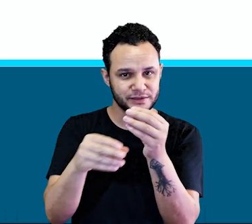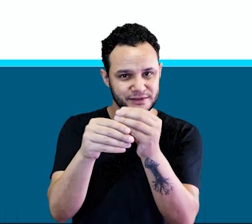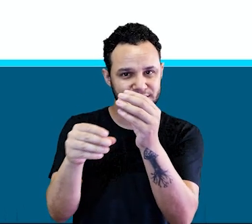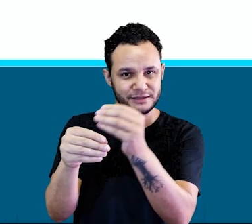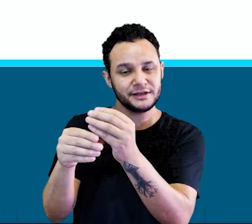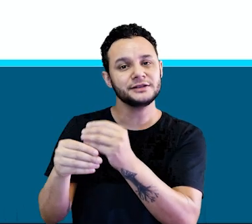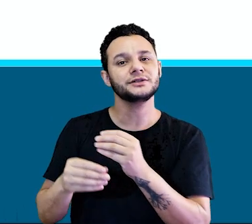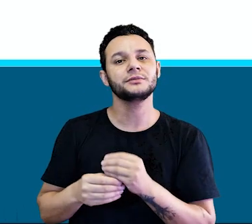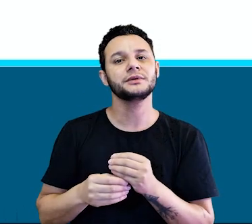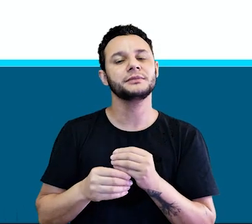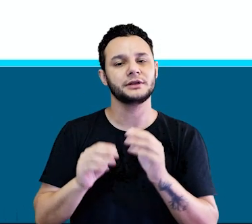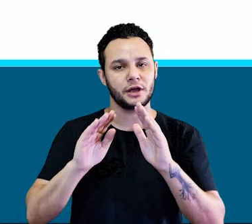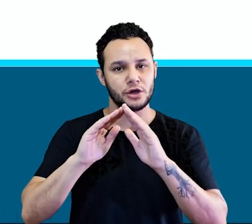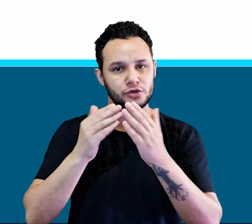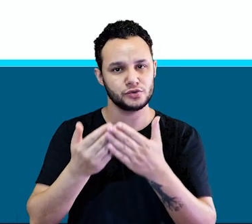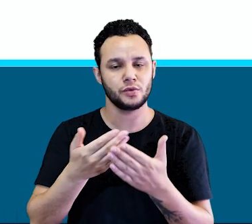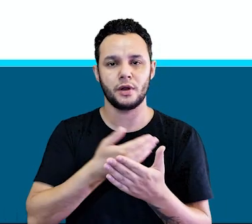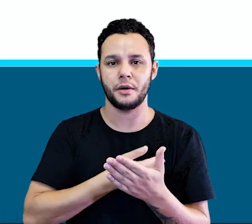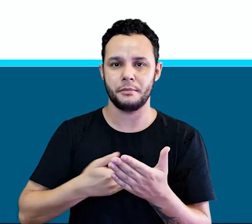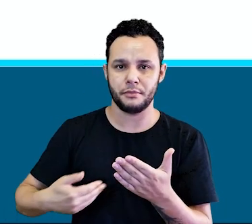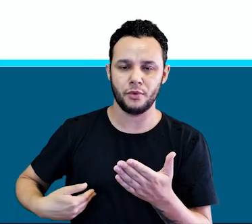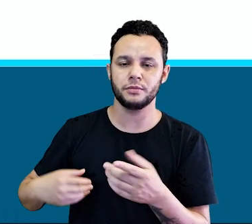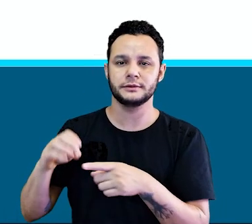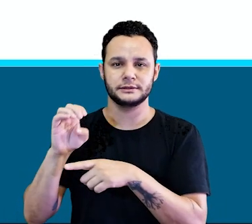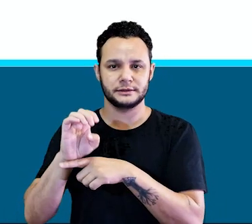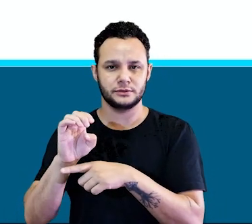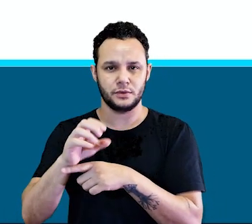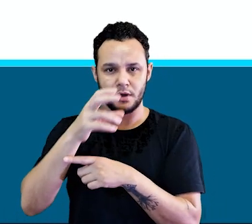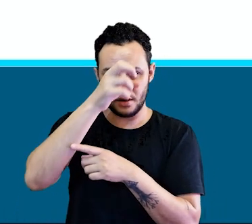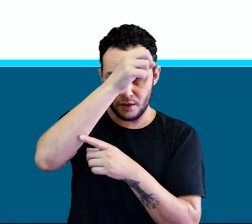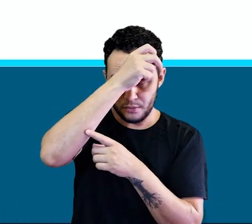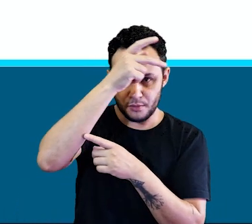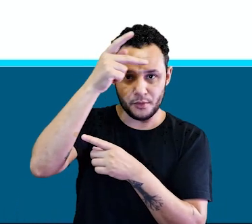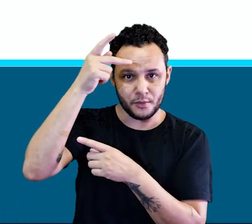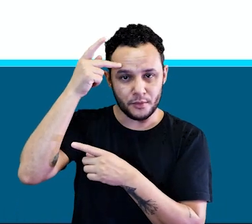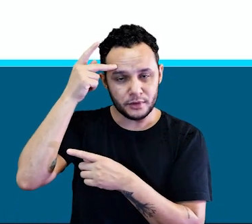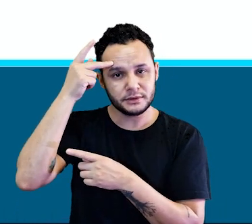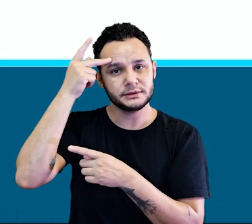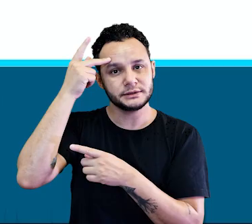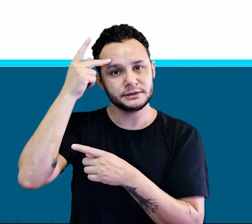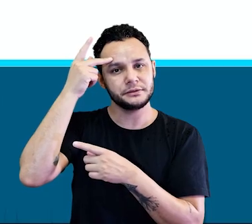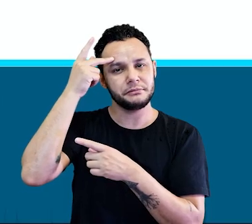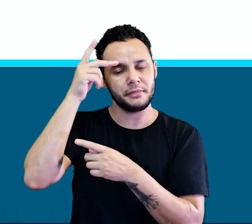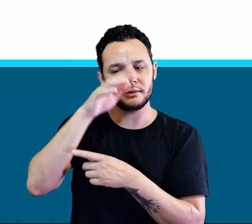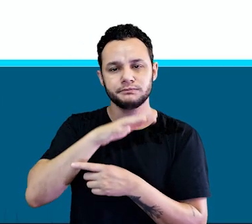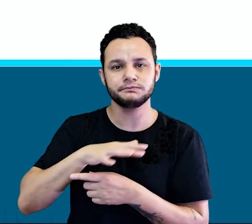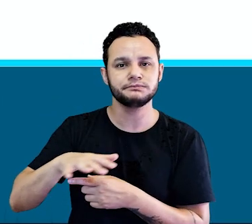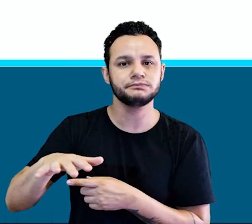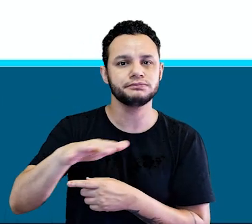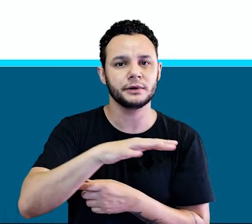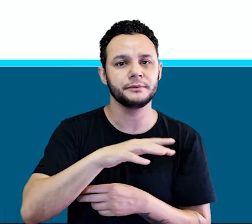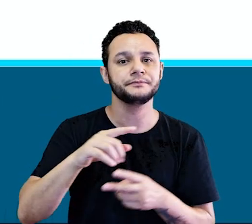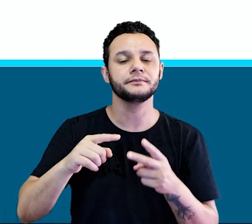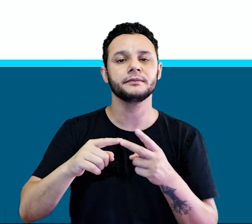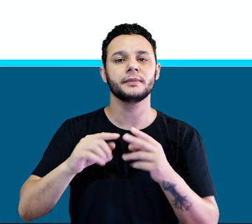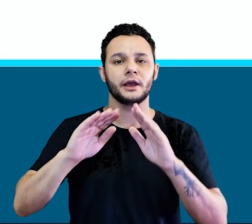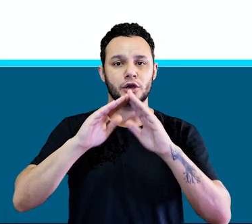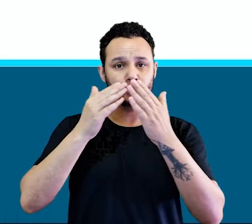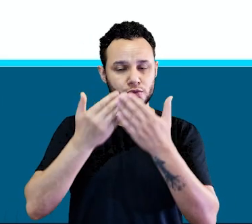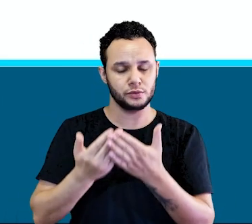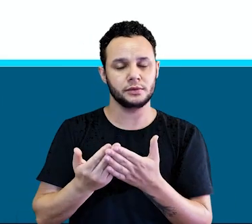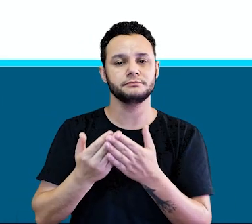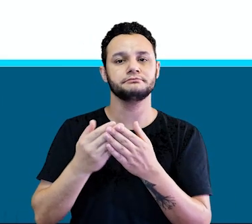caráter suplementar às escolas públicas, estaduais, municipais, distritais da educação básica,